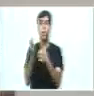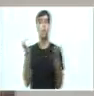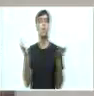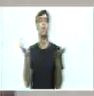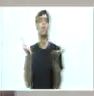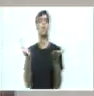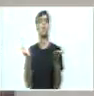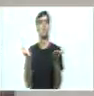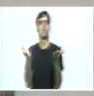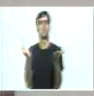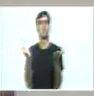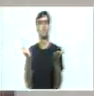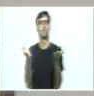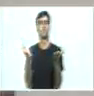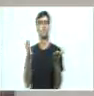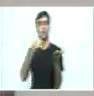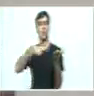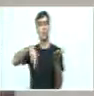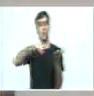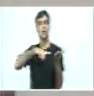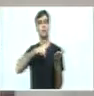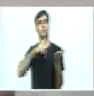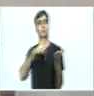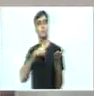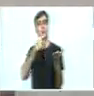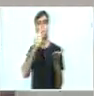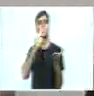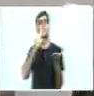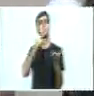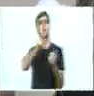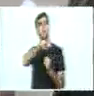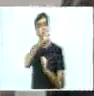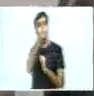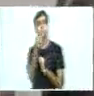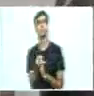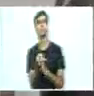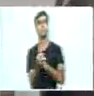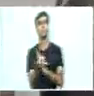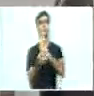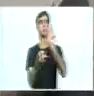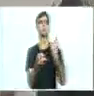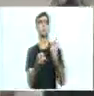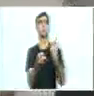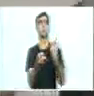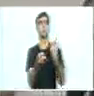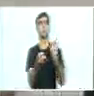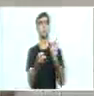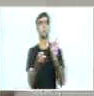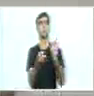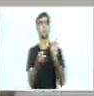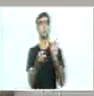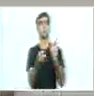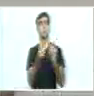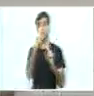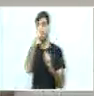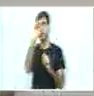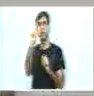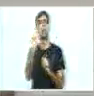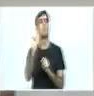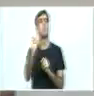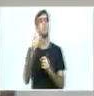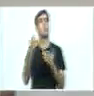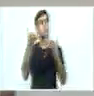Hoje, nós temos uma inversão de valores. E gostaria